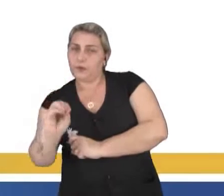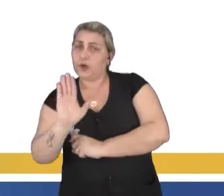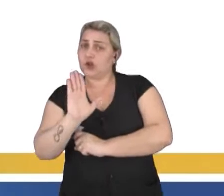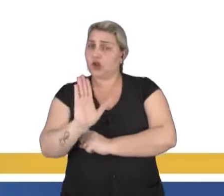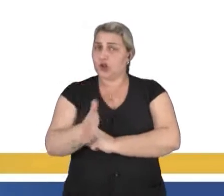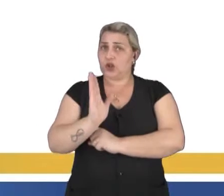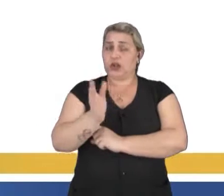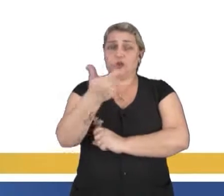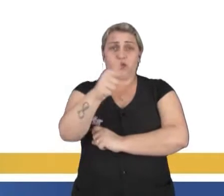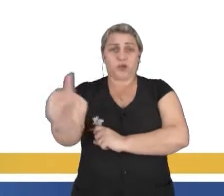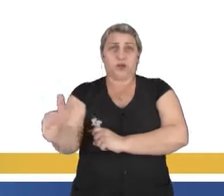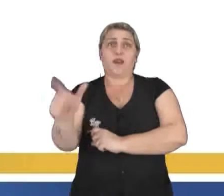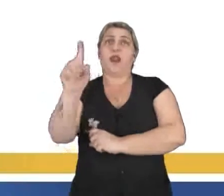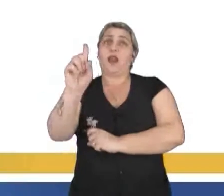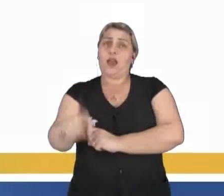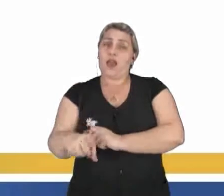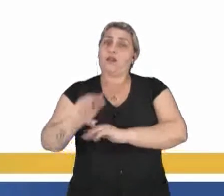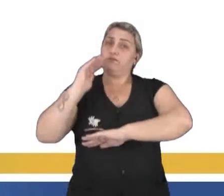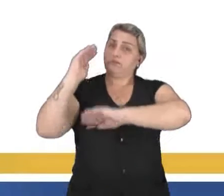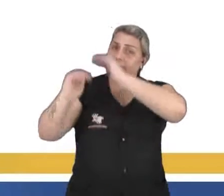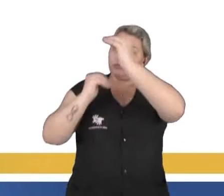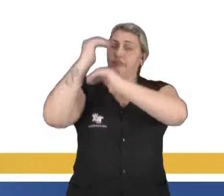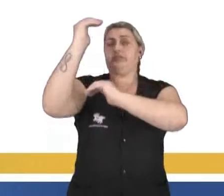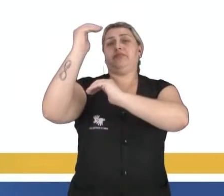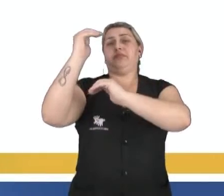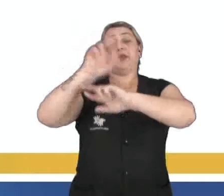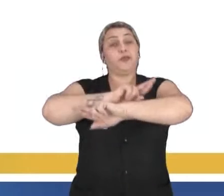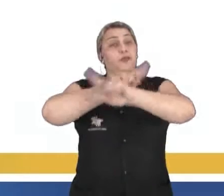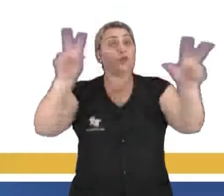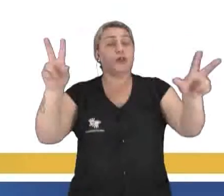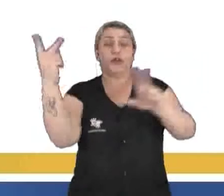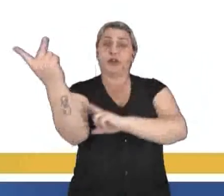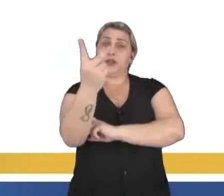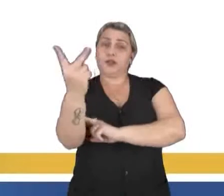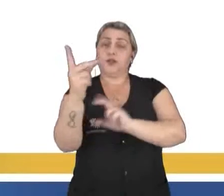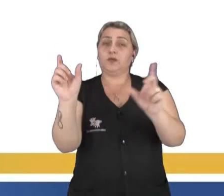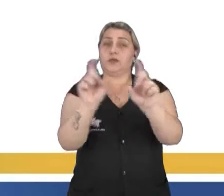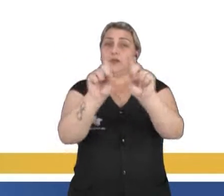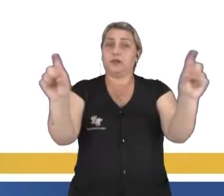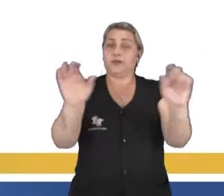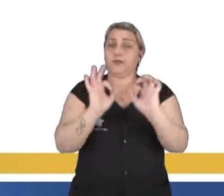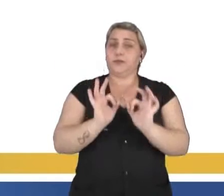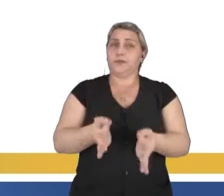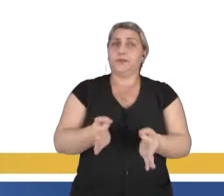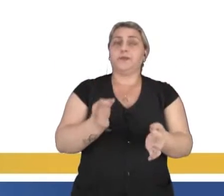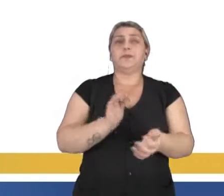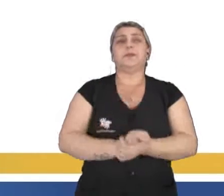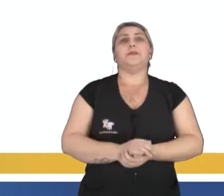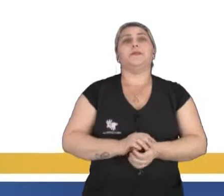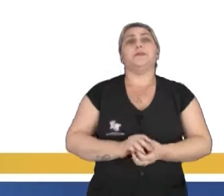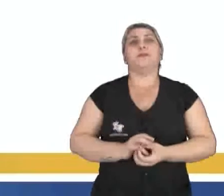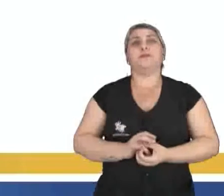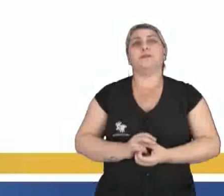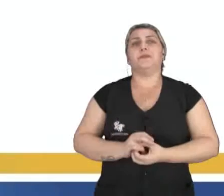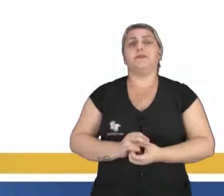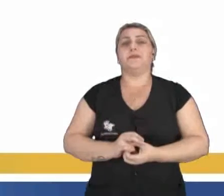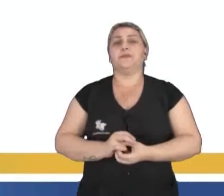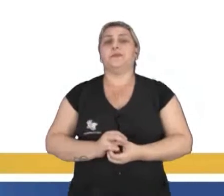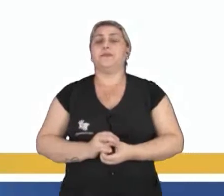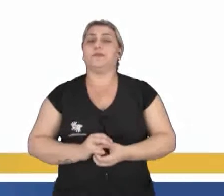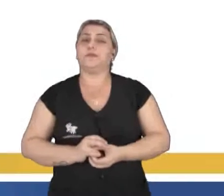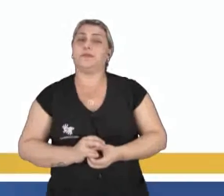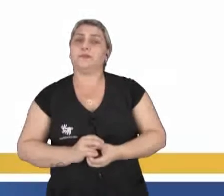ela já é desenvolvida né já é uma uma forma da gente diferenciar ela sair tá bom bom